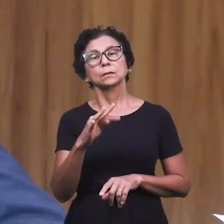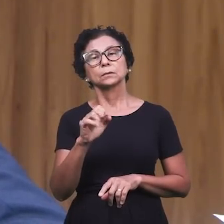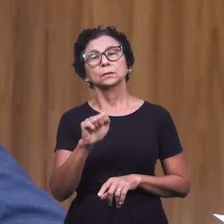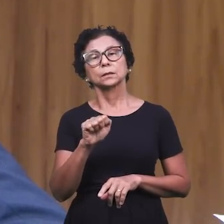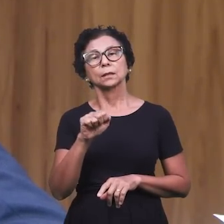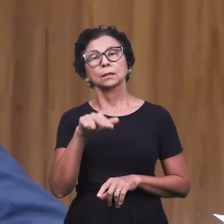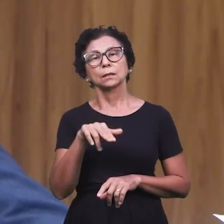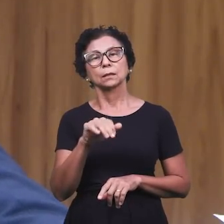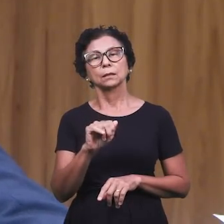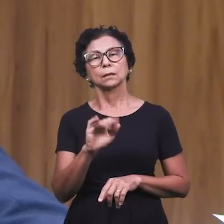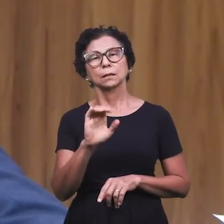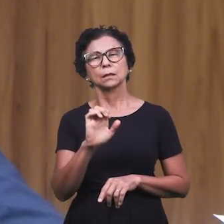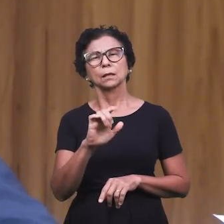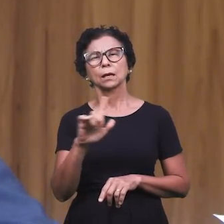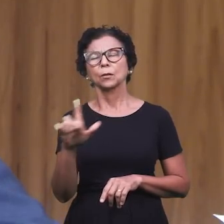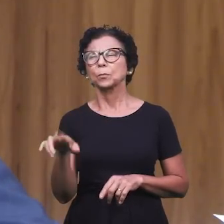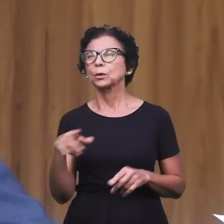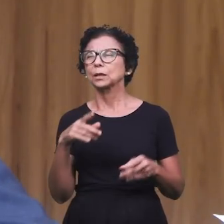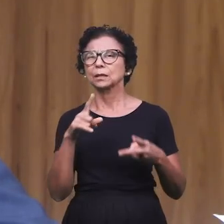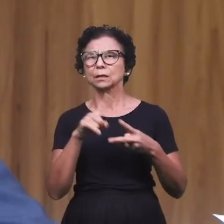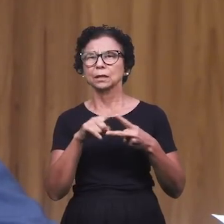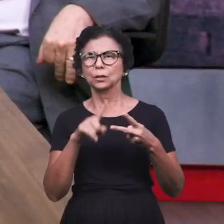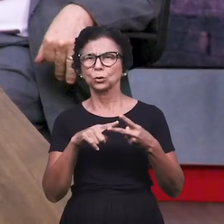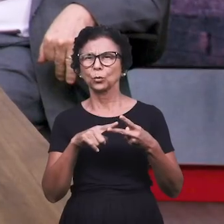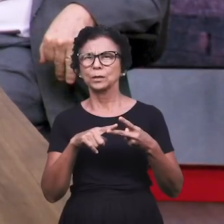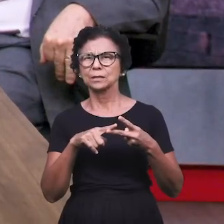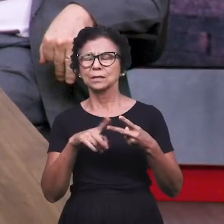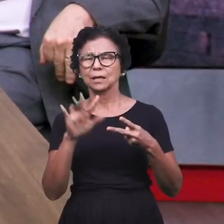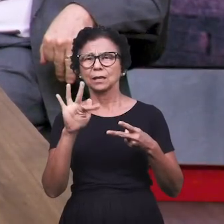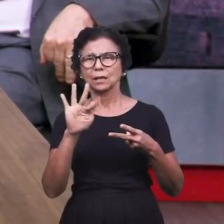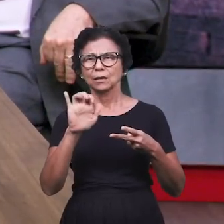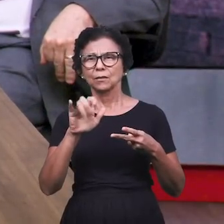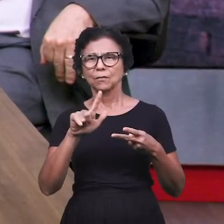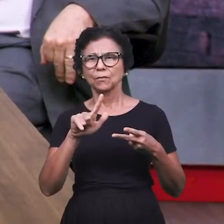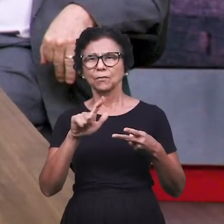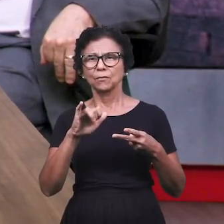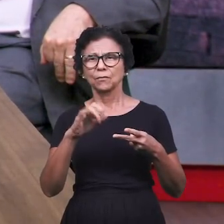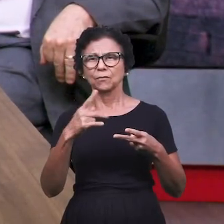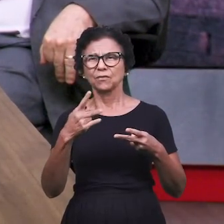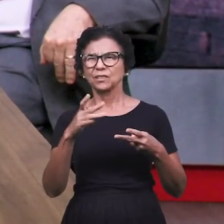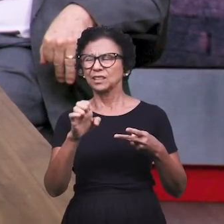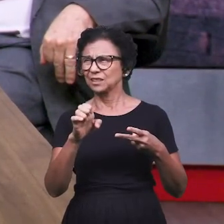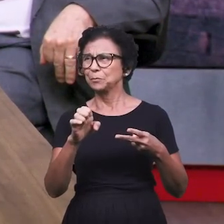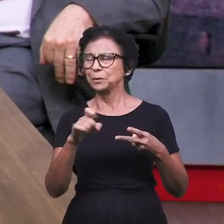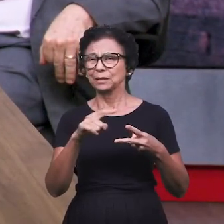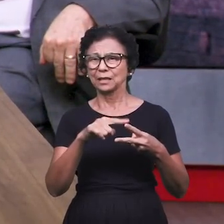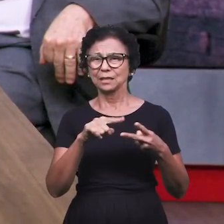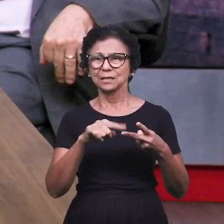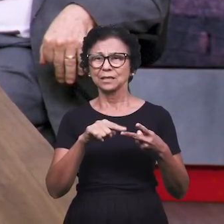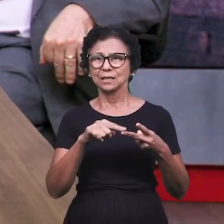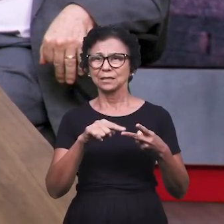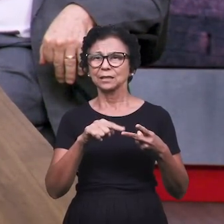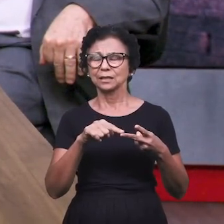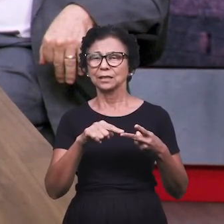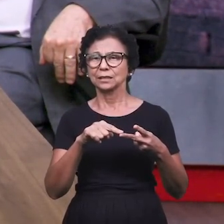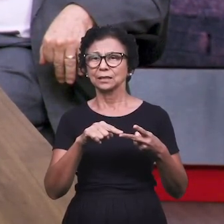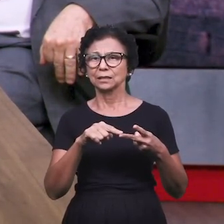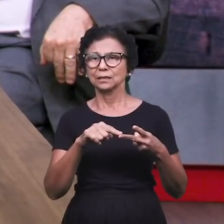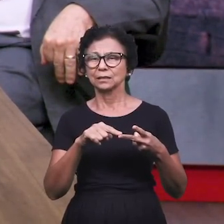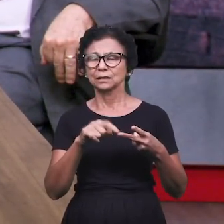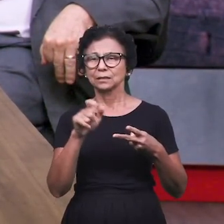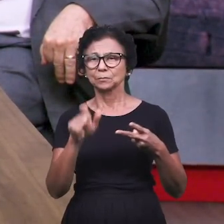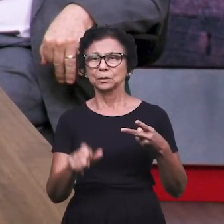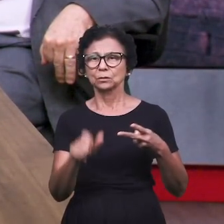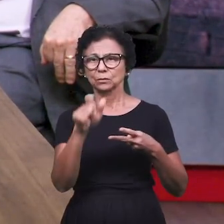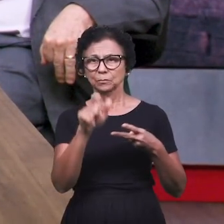Porque tem esse Filipe e tem outro também, né? Tem o Filipe que depois vai ter no levantamento dos diáconos, haverá,